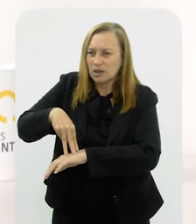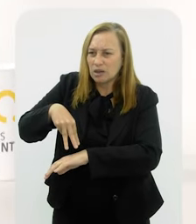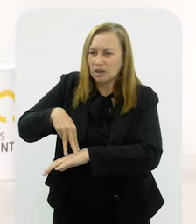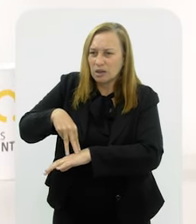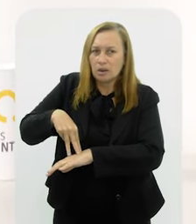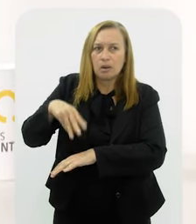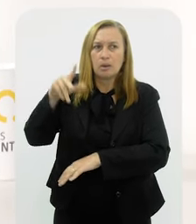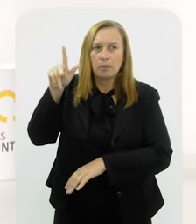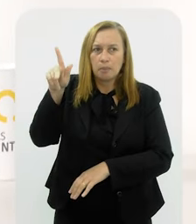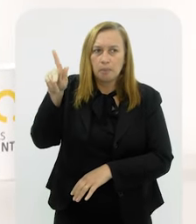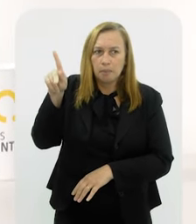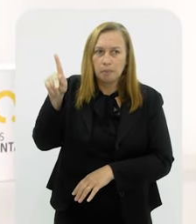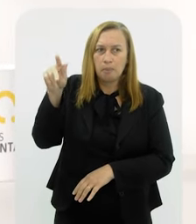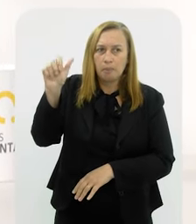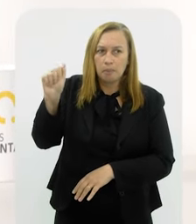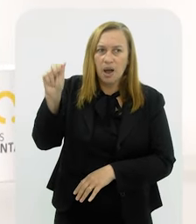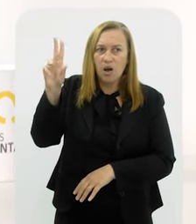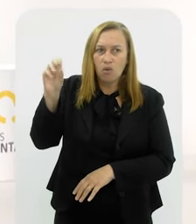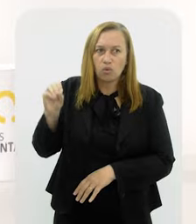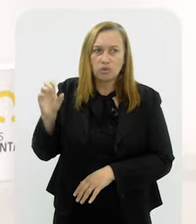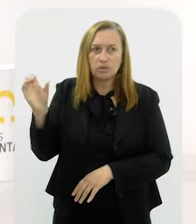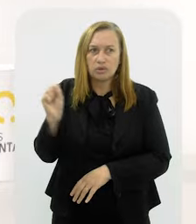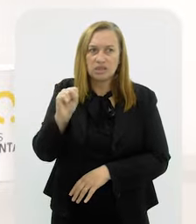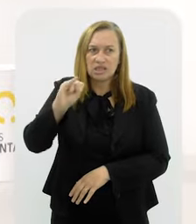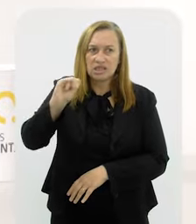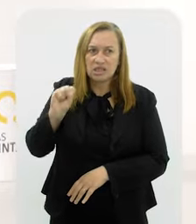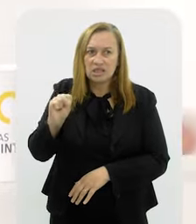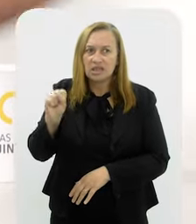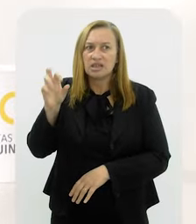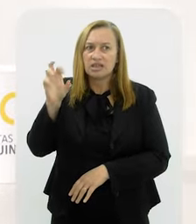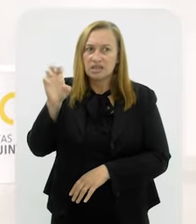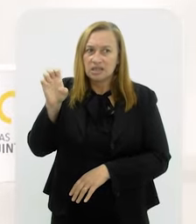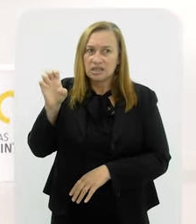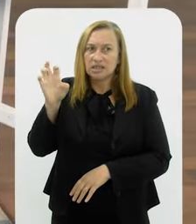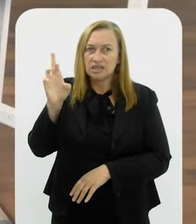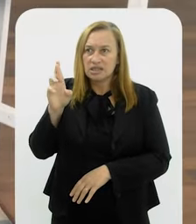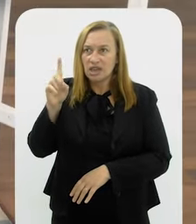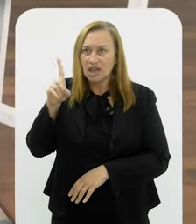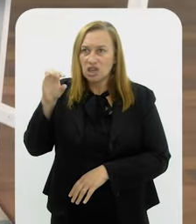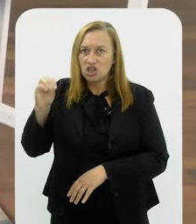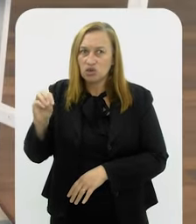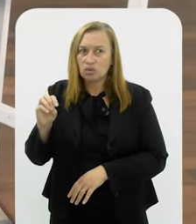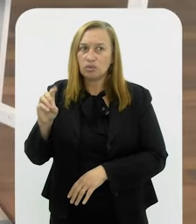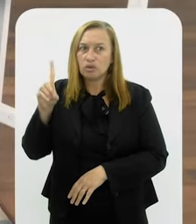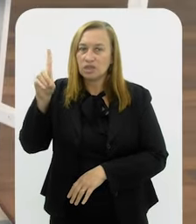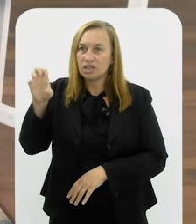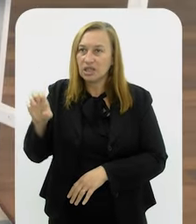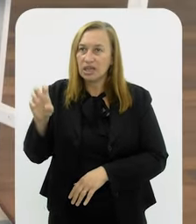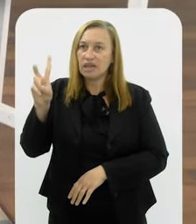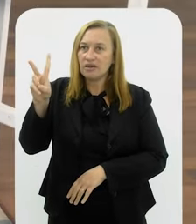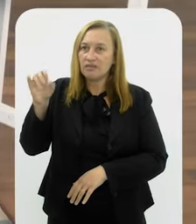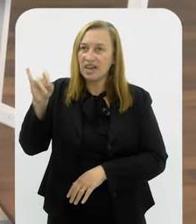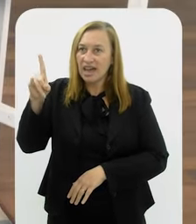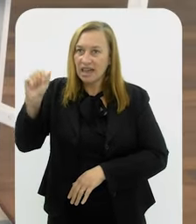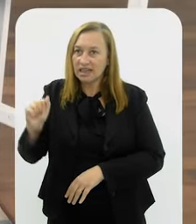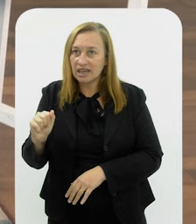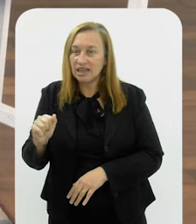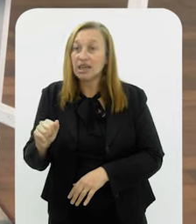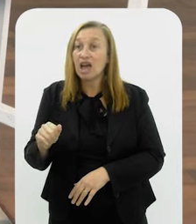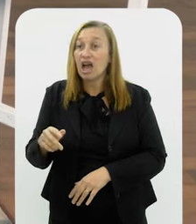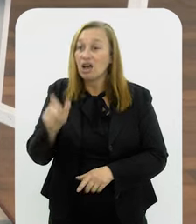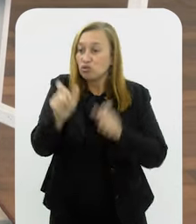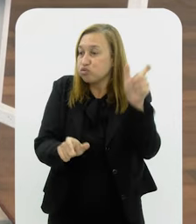Paulo César de Vairada. Status, foi a primeira vez que eu cheguei aqui, aquele negócio, de, a avenida toda falando, vida,